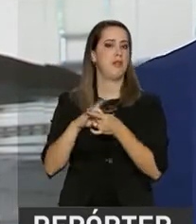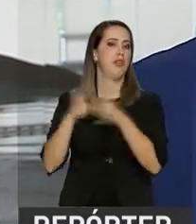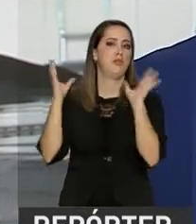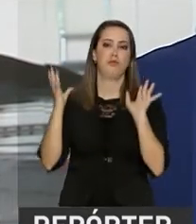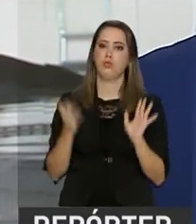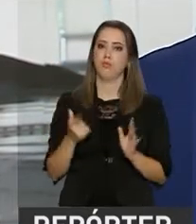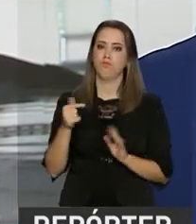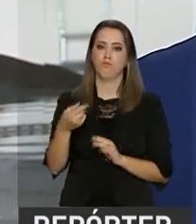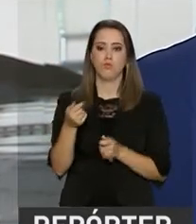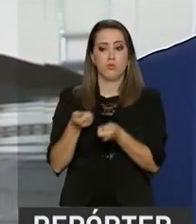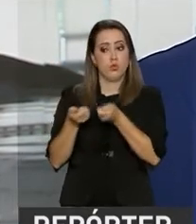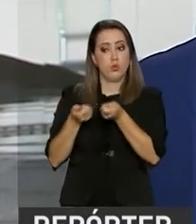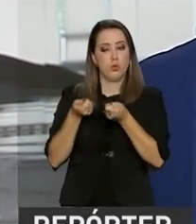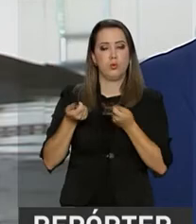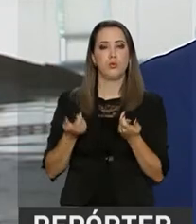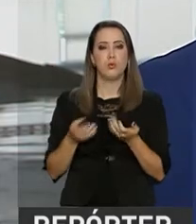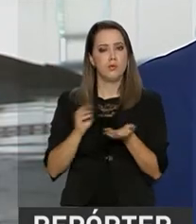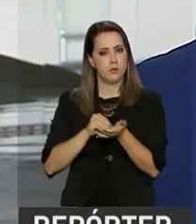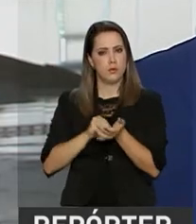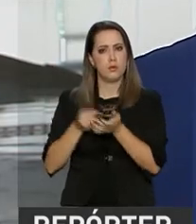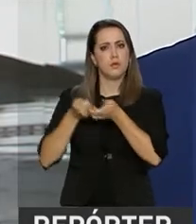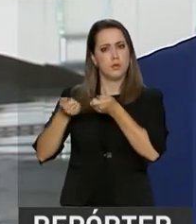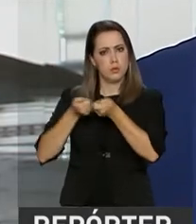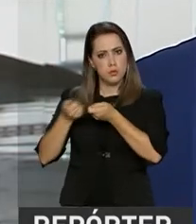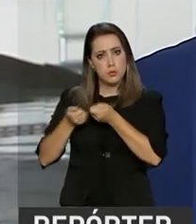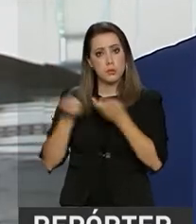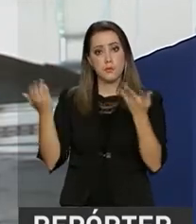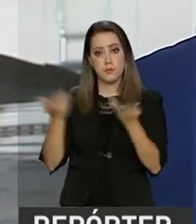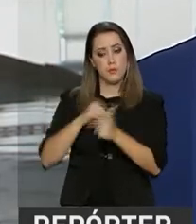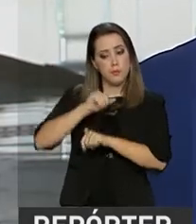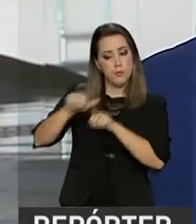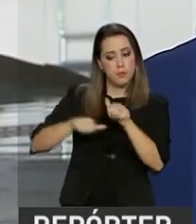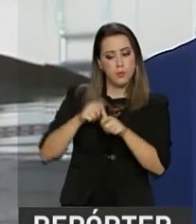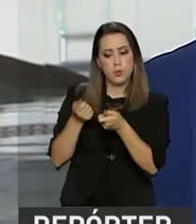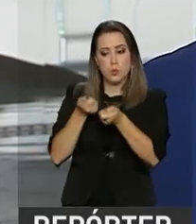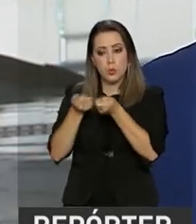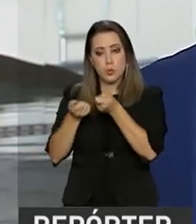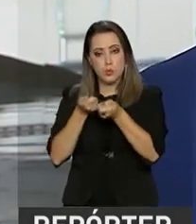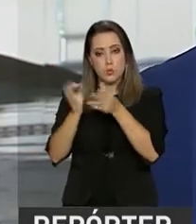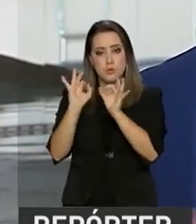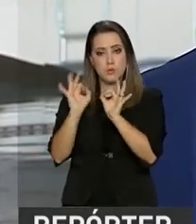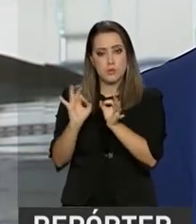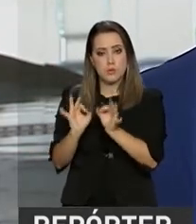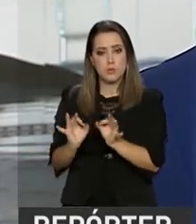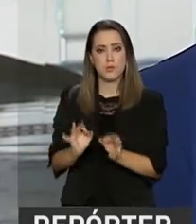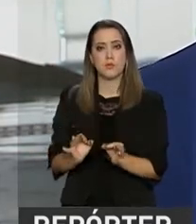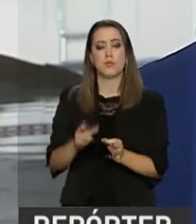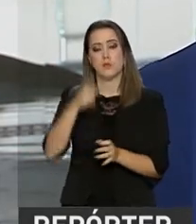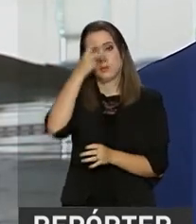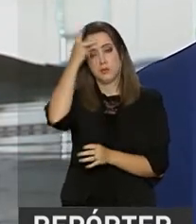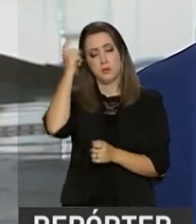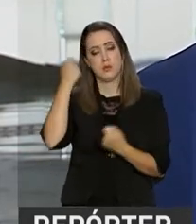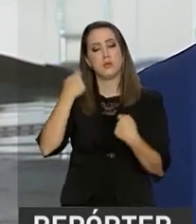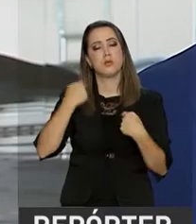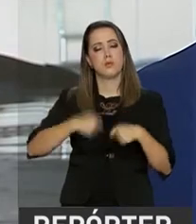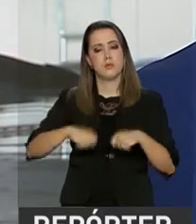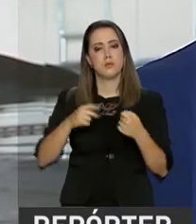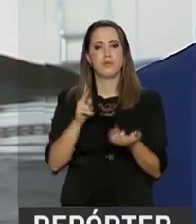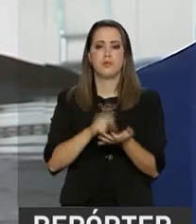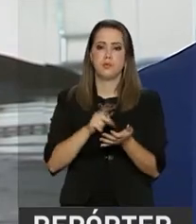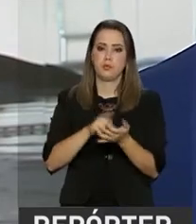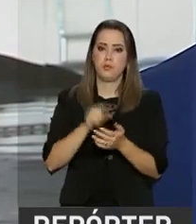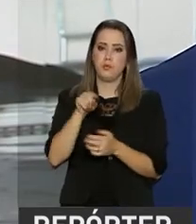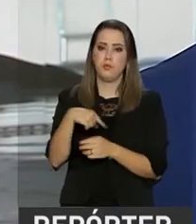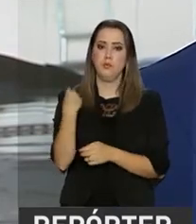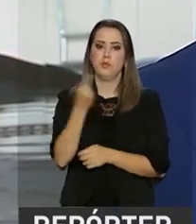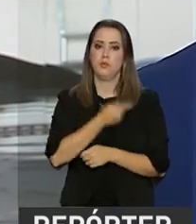agora pelo Ministério do Desenvolvimento Social, estavam ocupando o lugar das pessoas que realmente necessitam do benefício. Essa